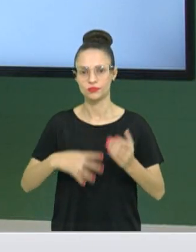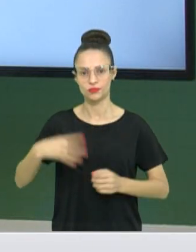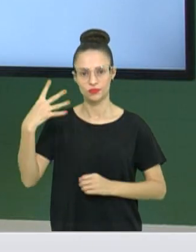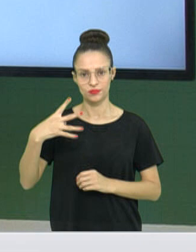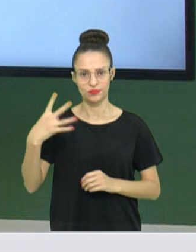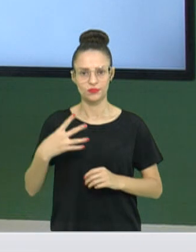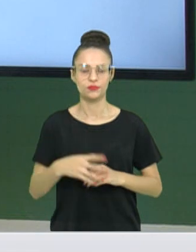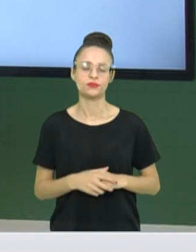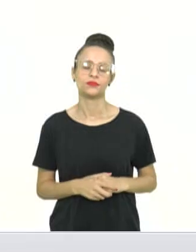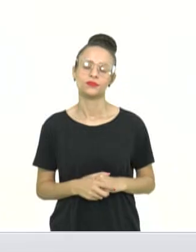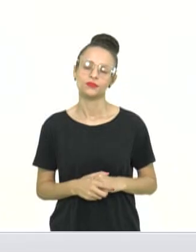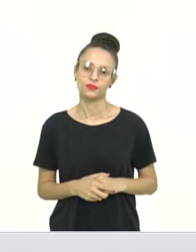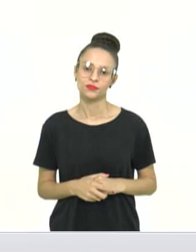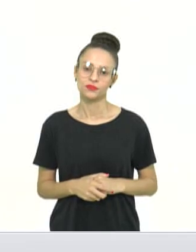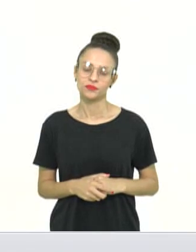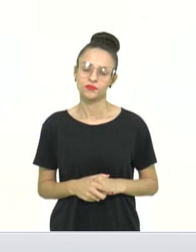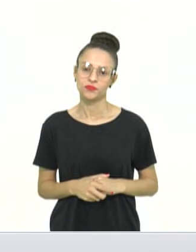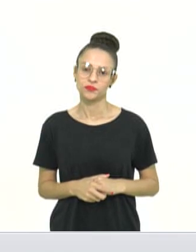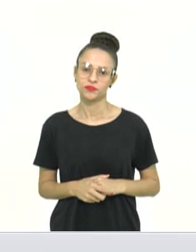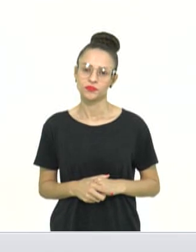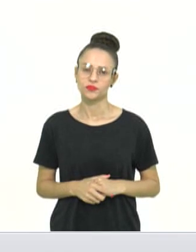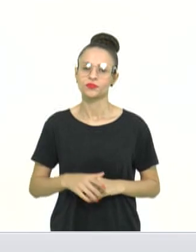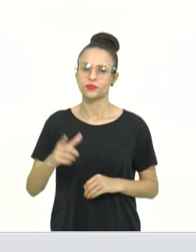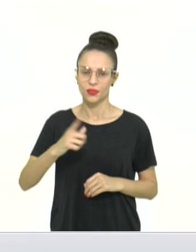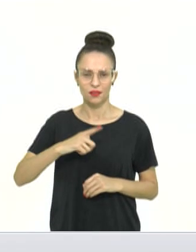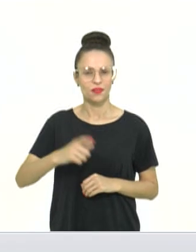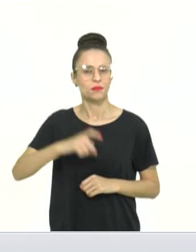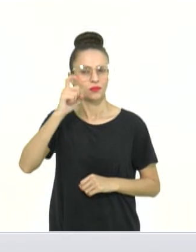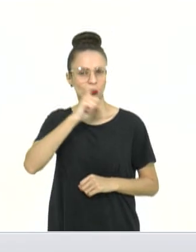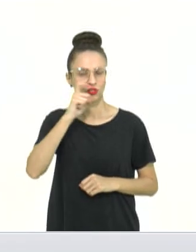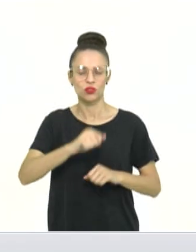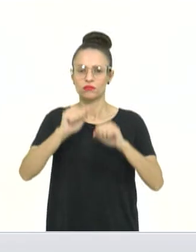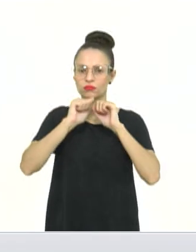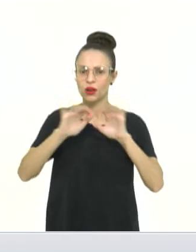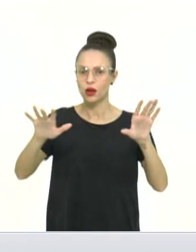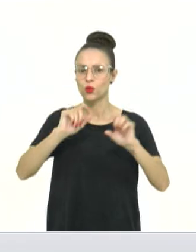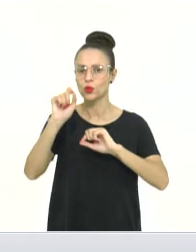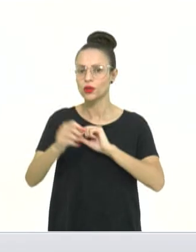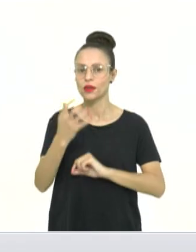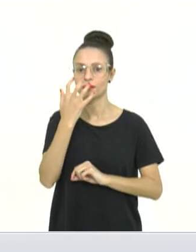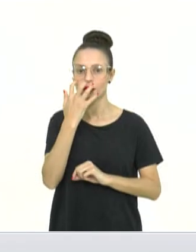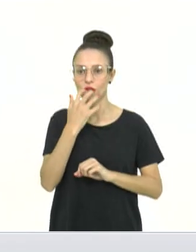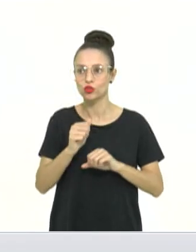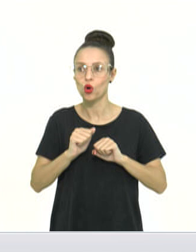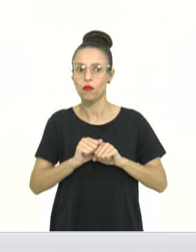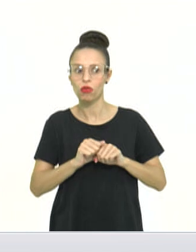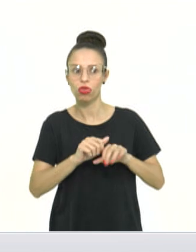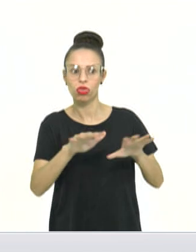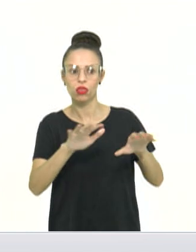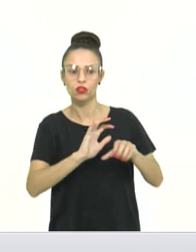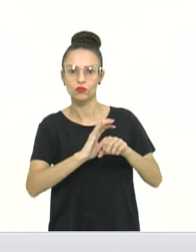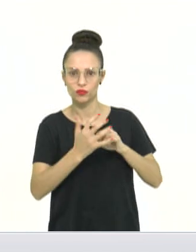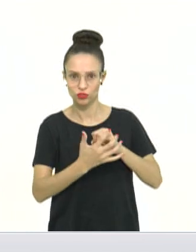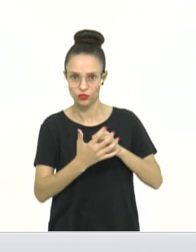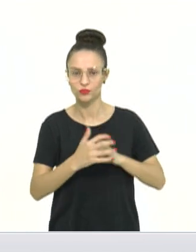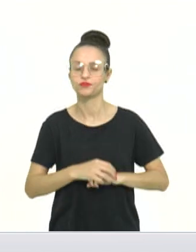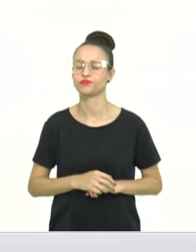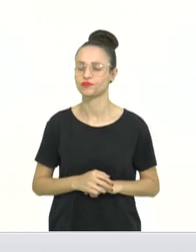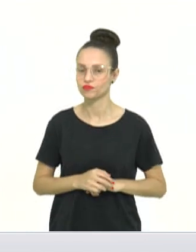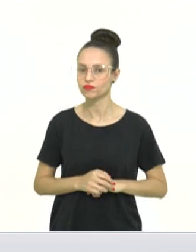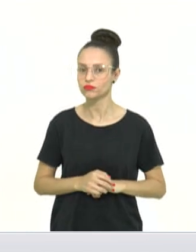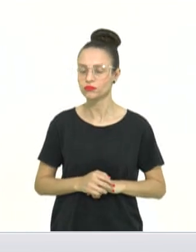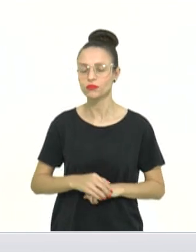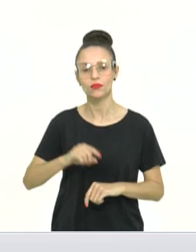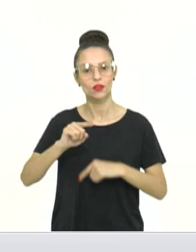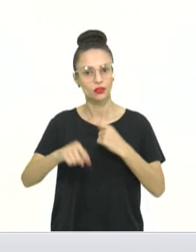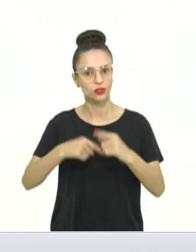4. Houve a trágica mentira disseminada de que os cães transmitiam a Covid-19. Depois,